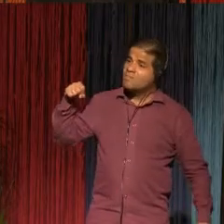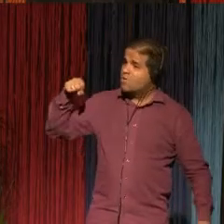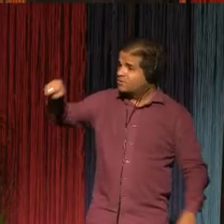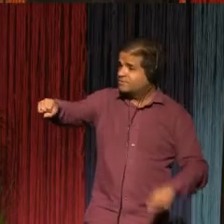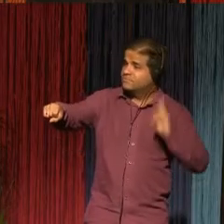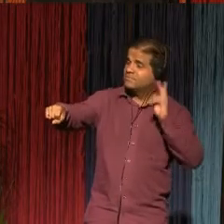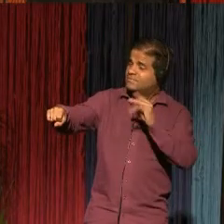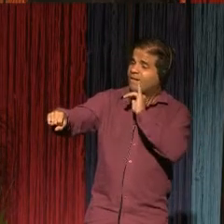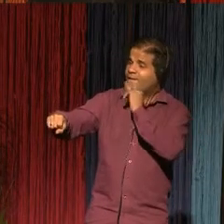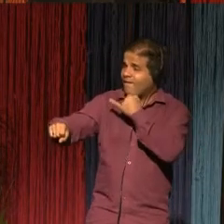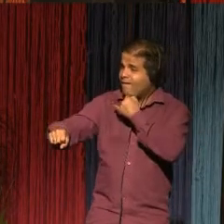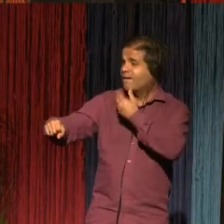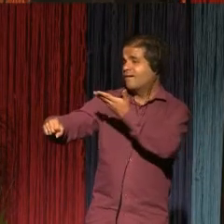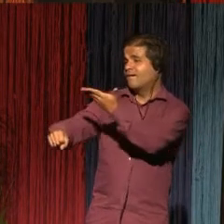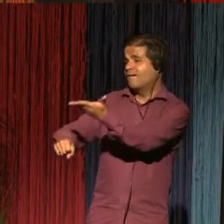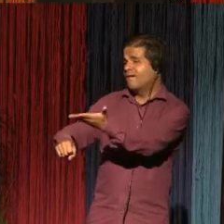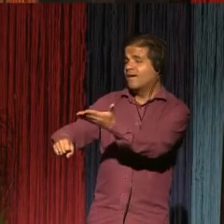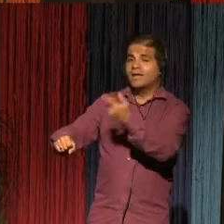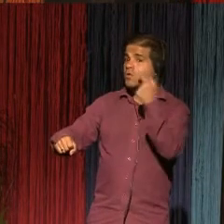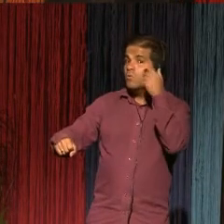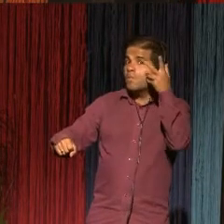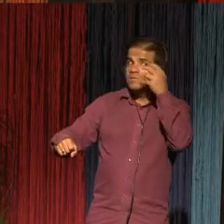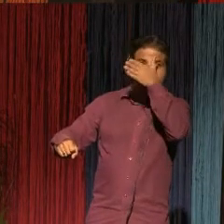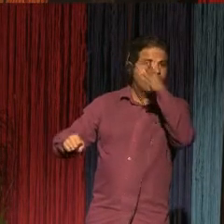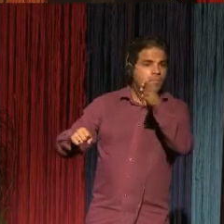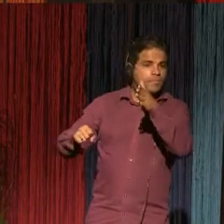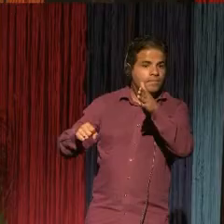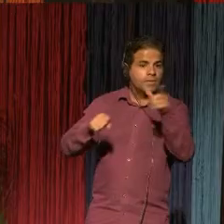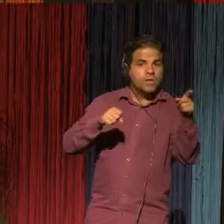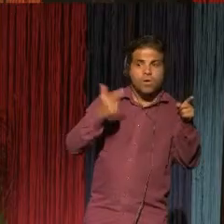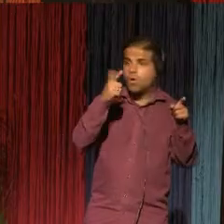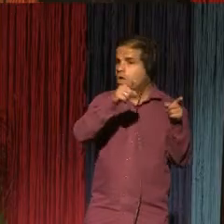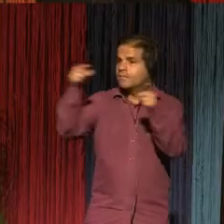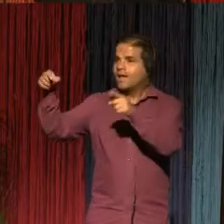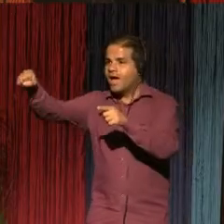fechada, nos lamentando que a gente não viu que tem uma outra porta aberta.